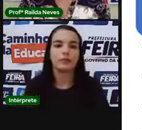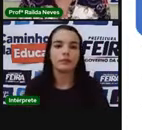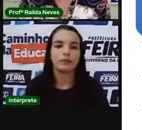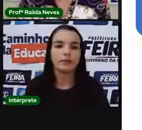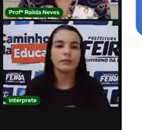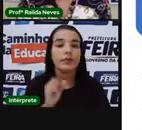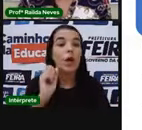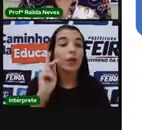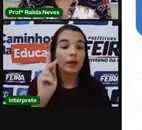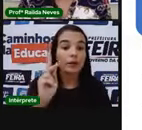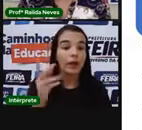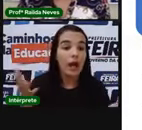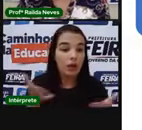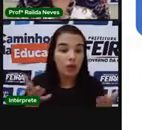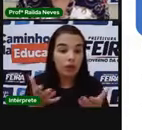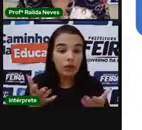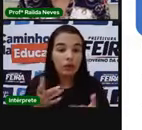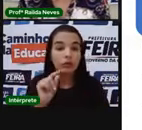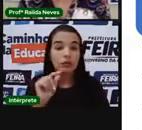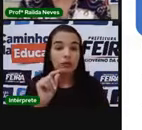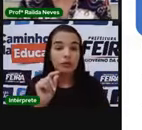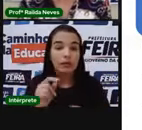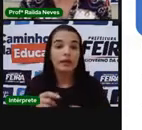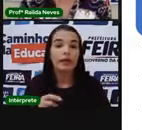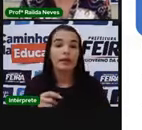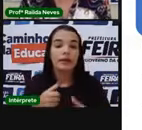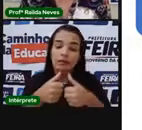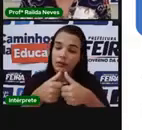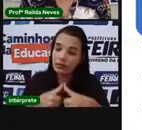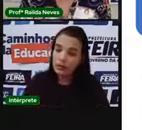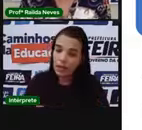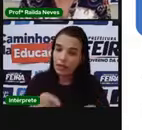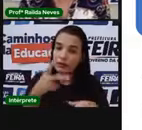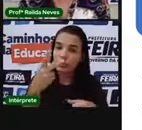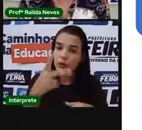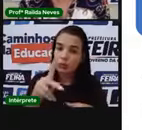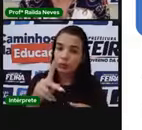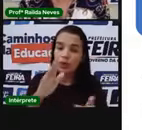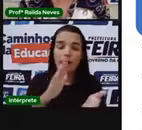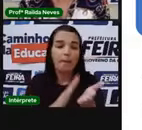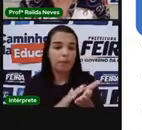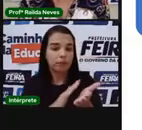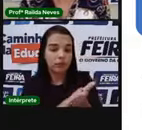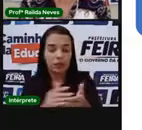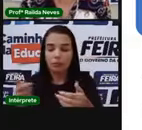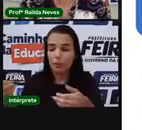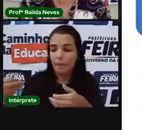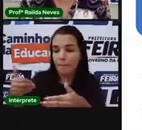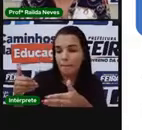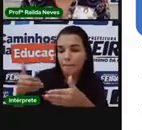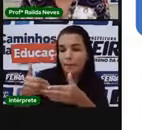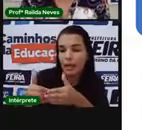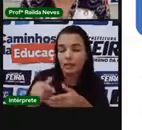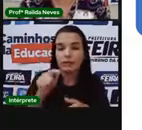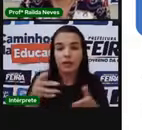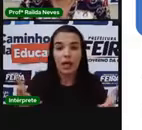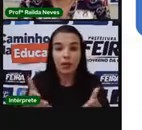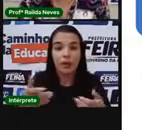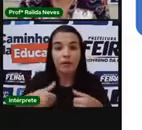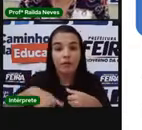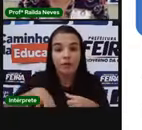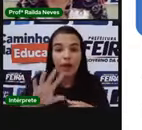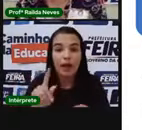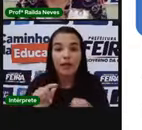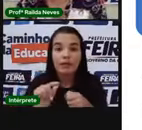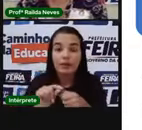Ok. Agora, você já está com tudo próximo a você. Você vai abrir o seu caderninho,